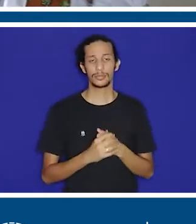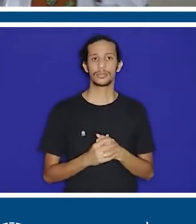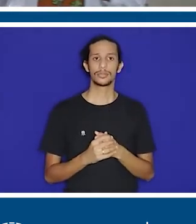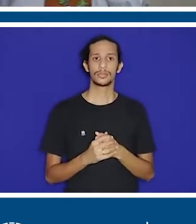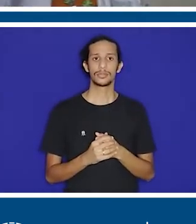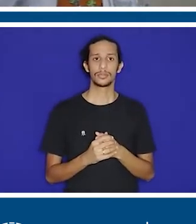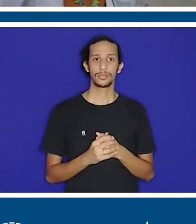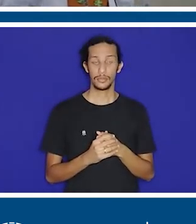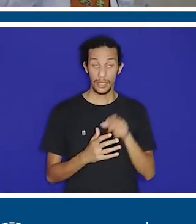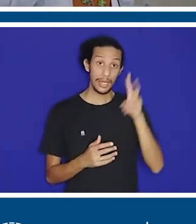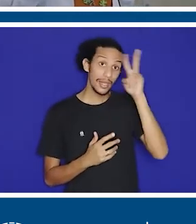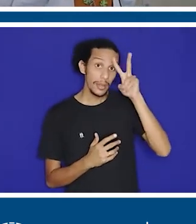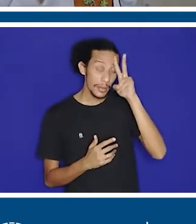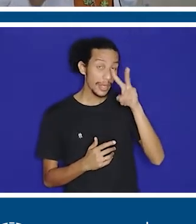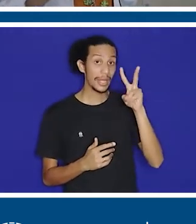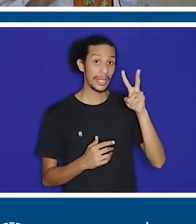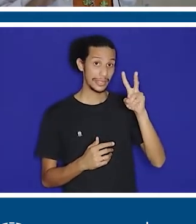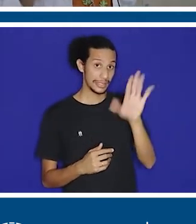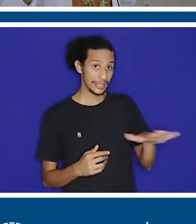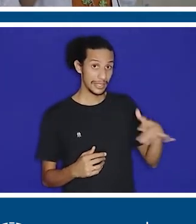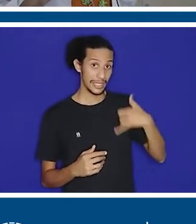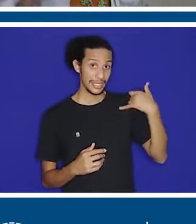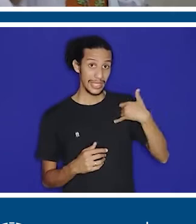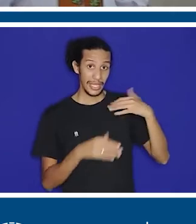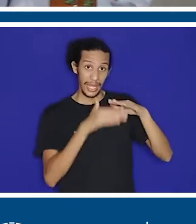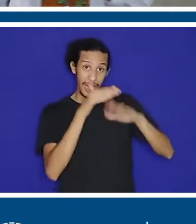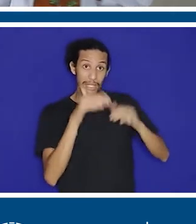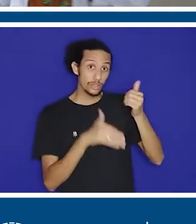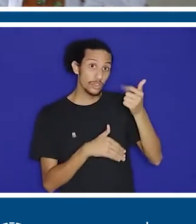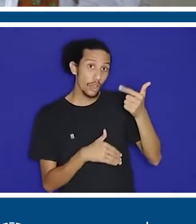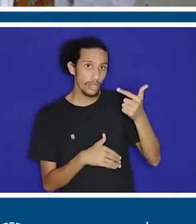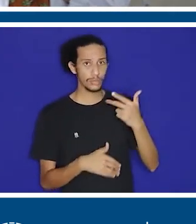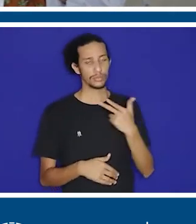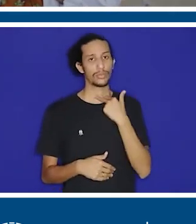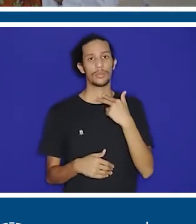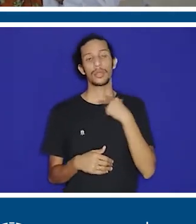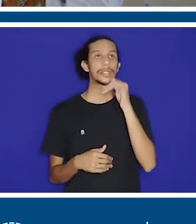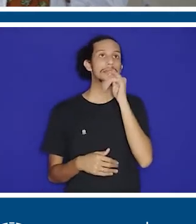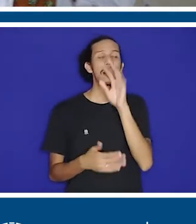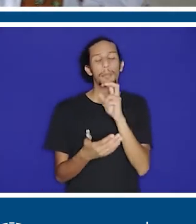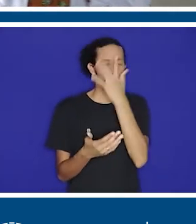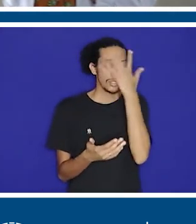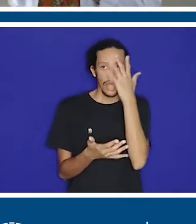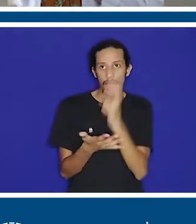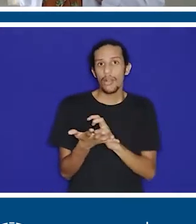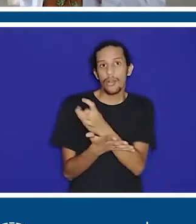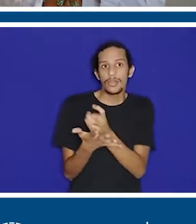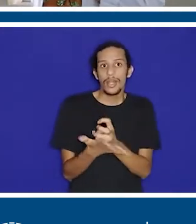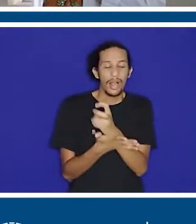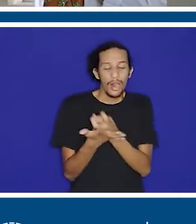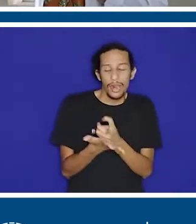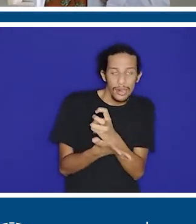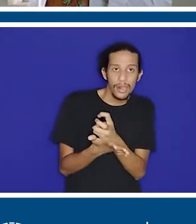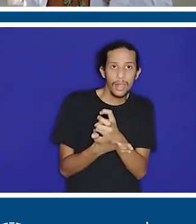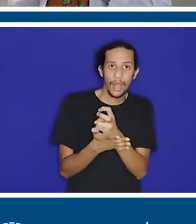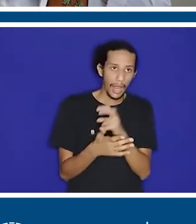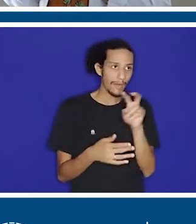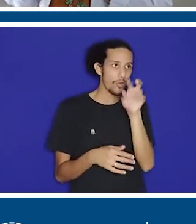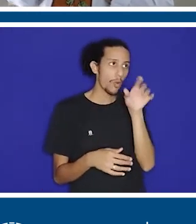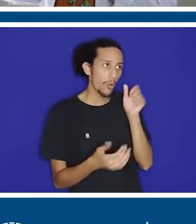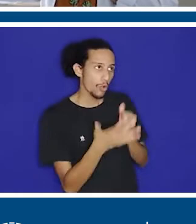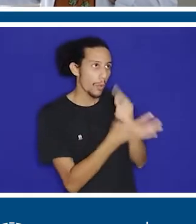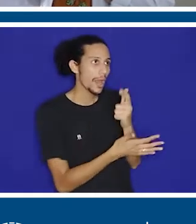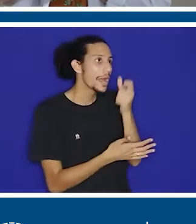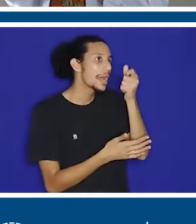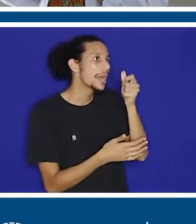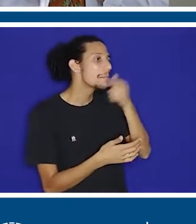Lembrando que ele não pode ser dado a crianças com menos de 12 anos. A criança teve uma crise convulsiva, é a primeira escolha? Não. É a primeira